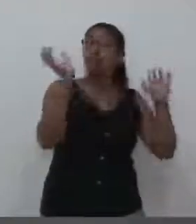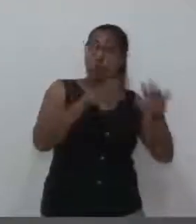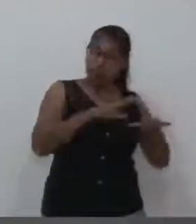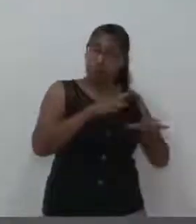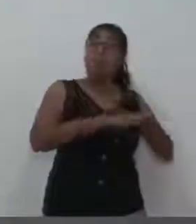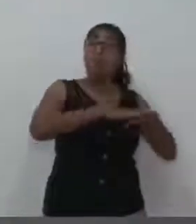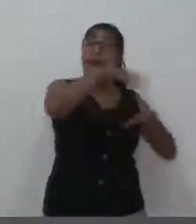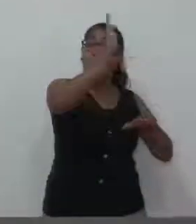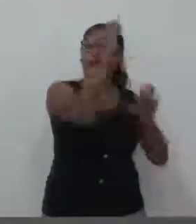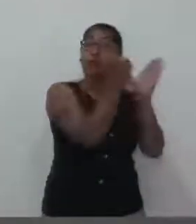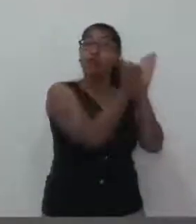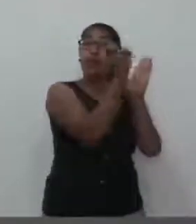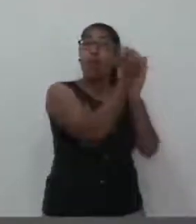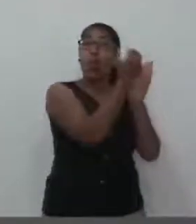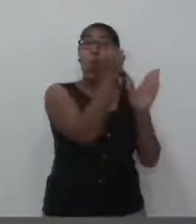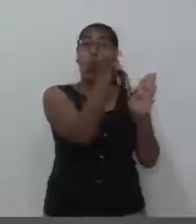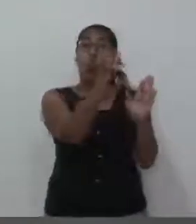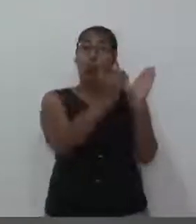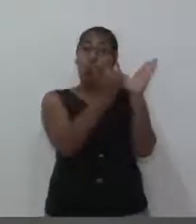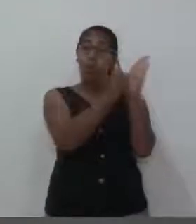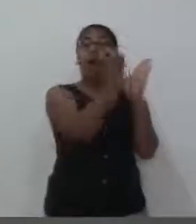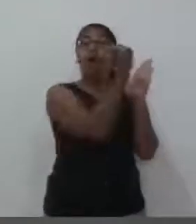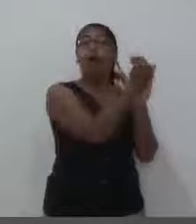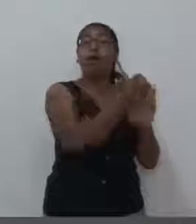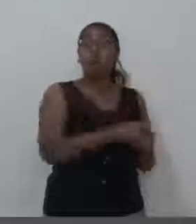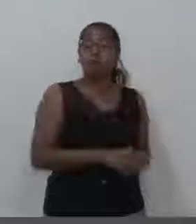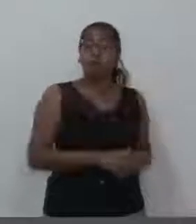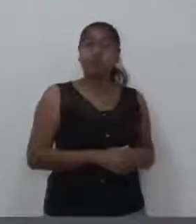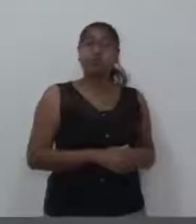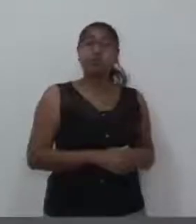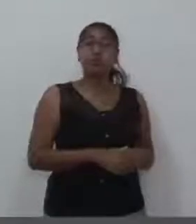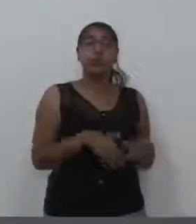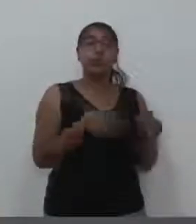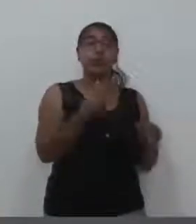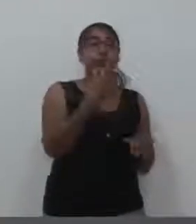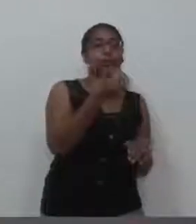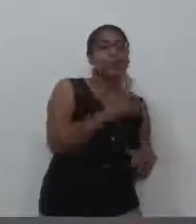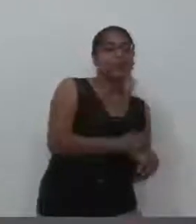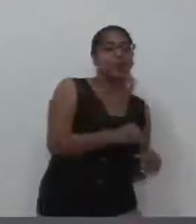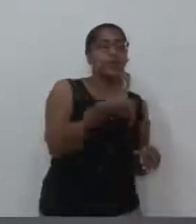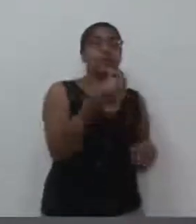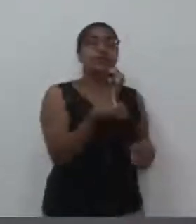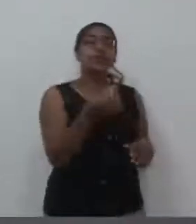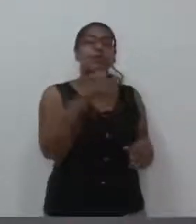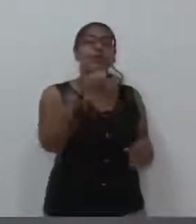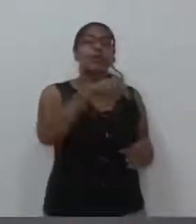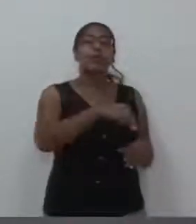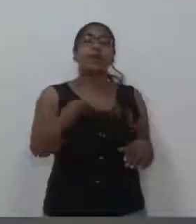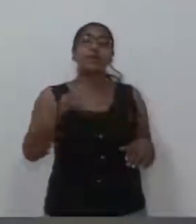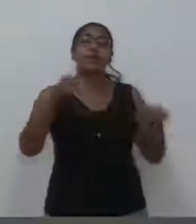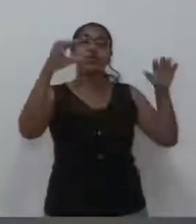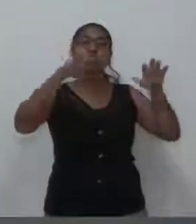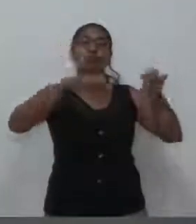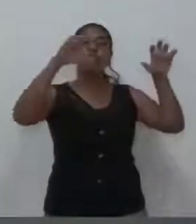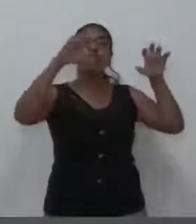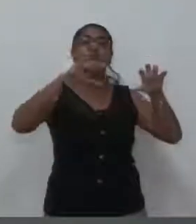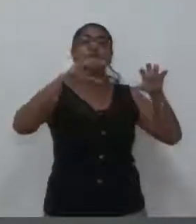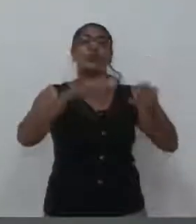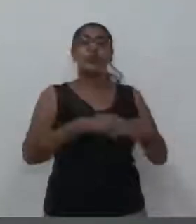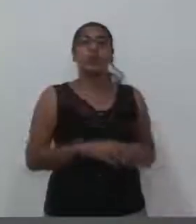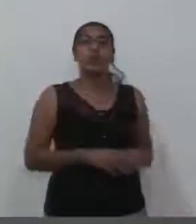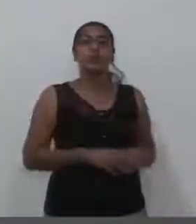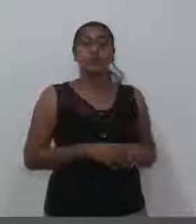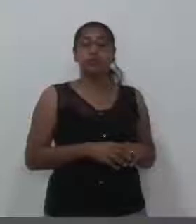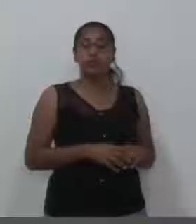histórica. Nesse ano, a gente teve 960 milímetros de chuva no ano todo,